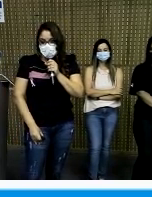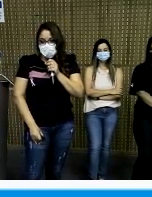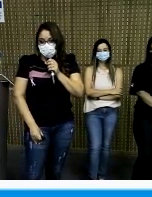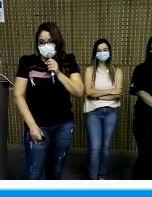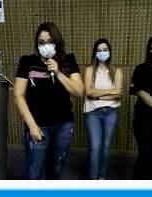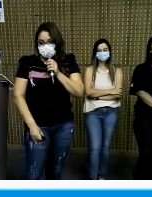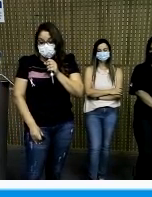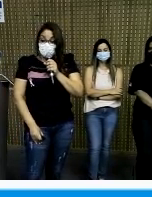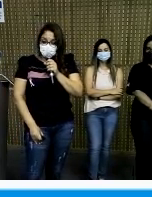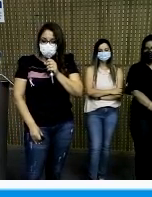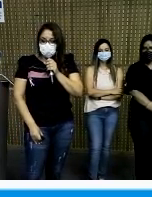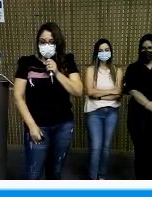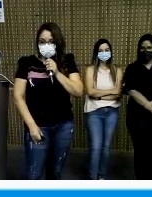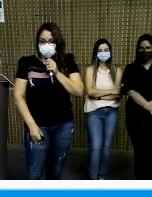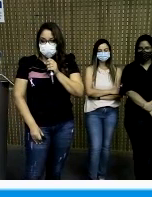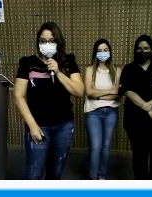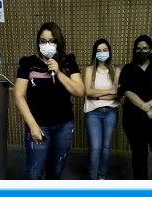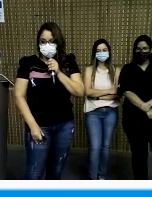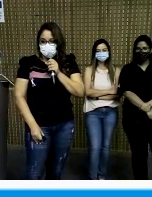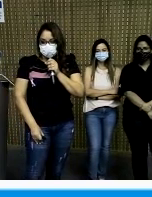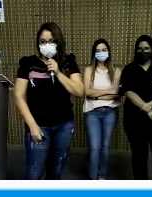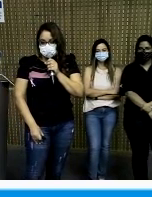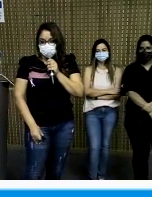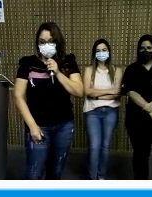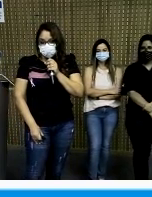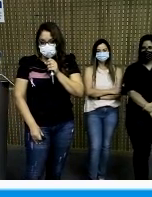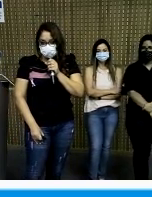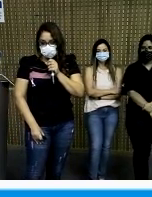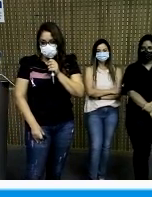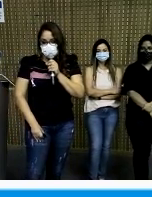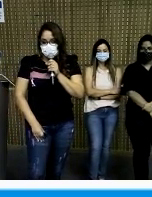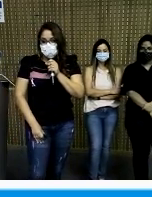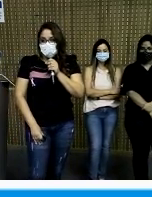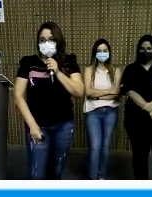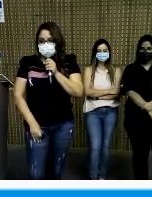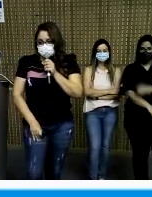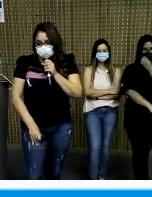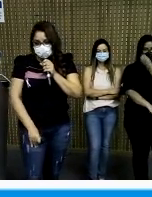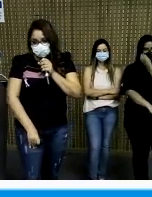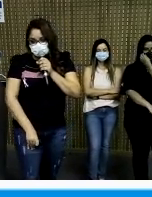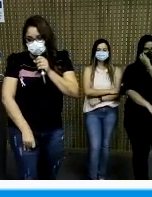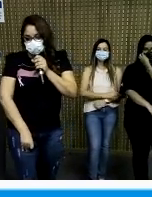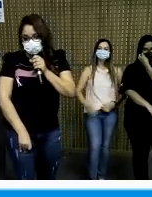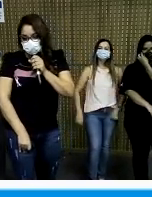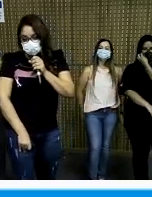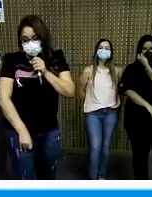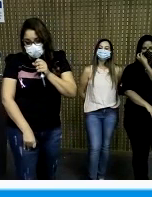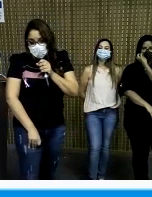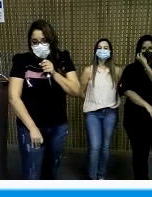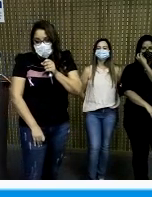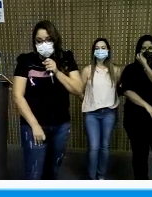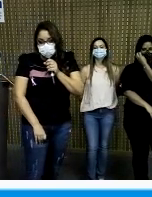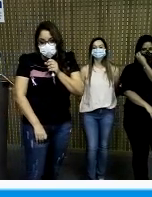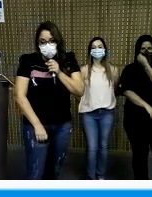2020 ou melhor, vamos colocar, do terceiro quadrimestre de 2020 para o segundo quadrimestre de